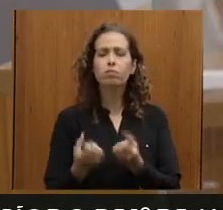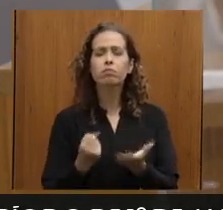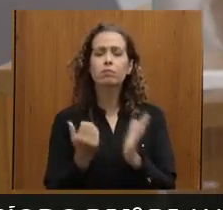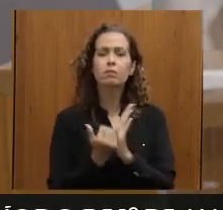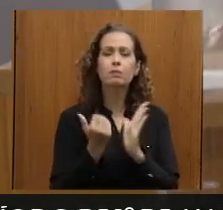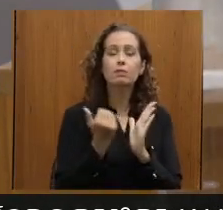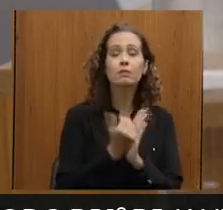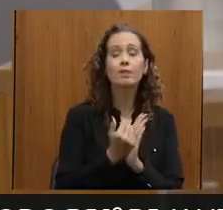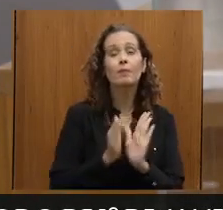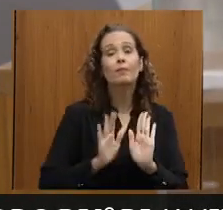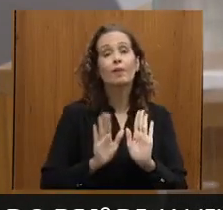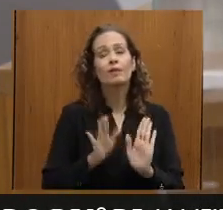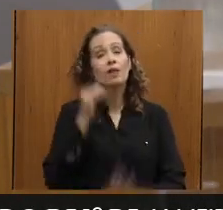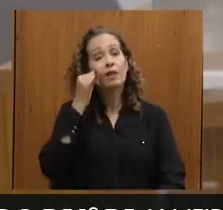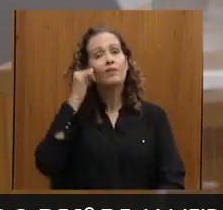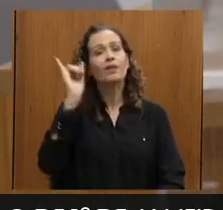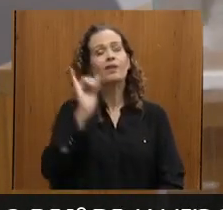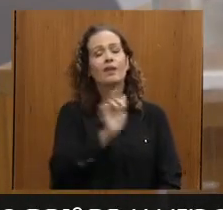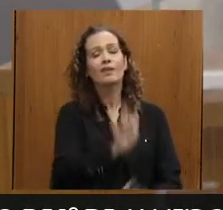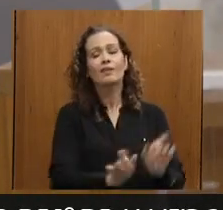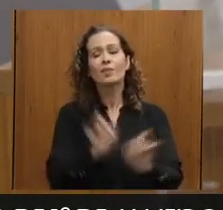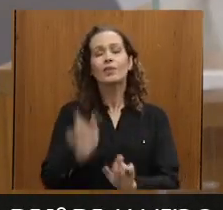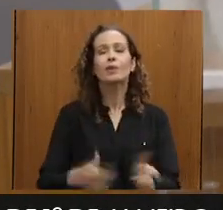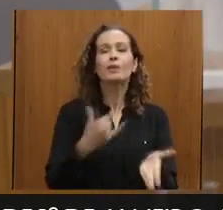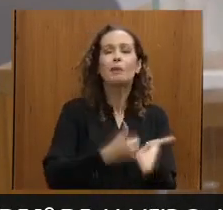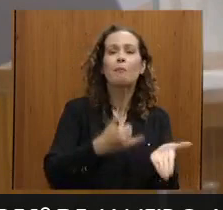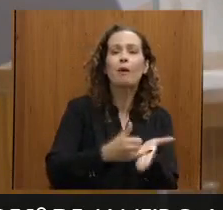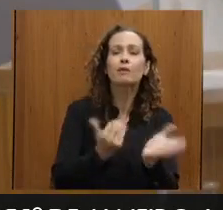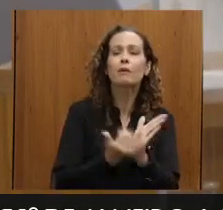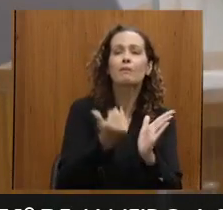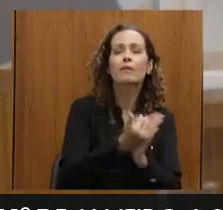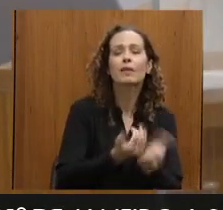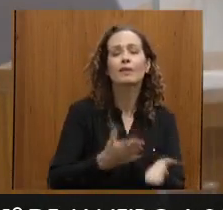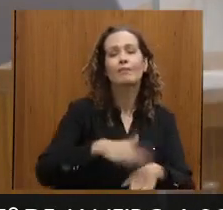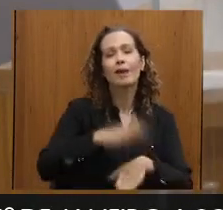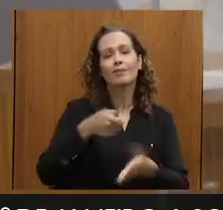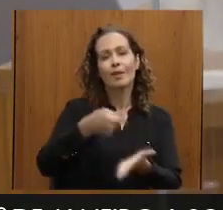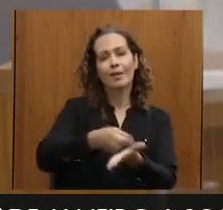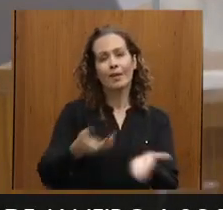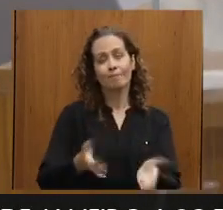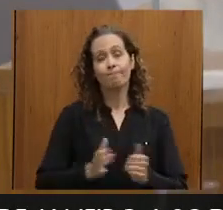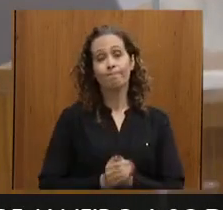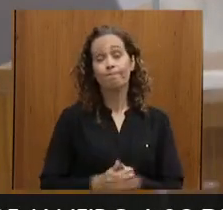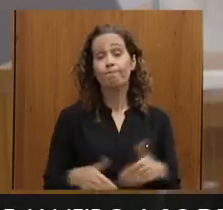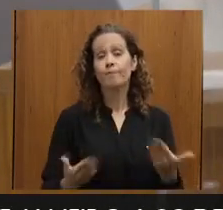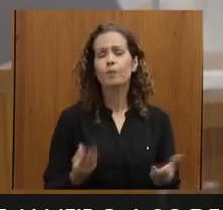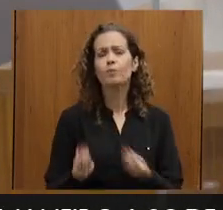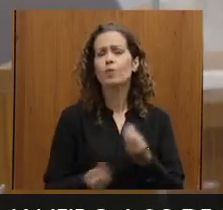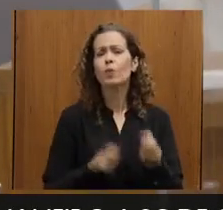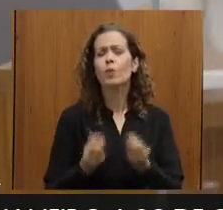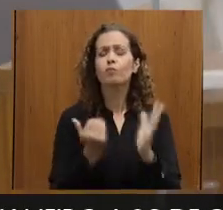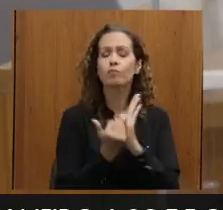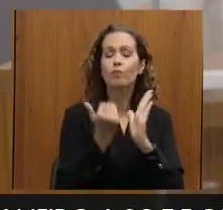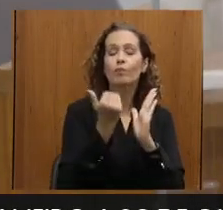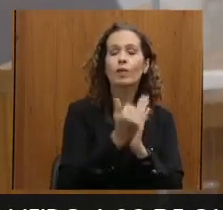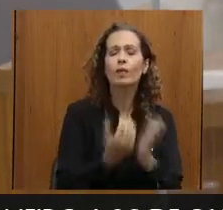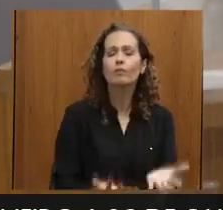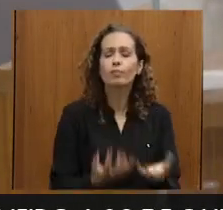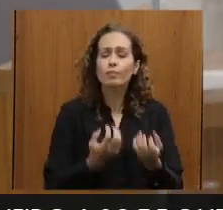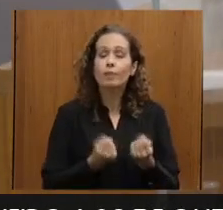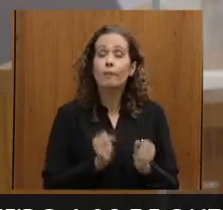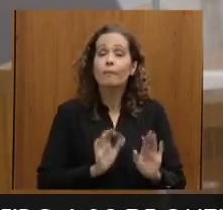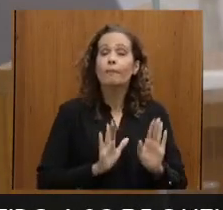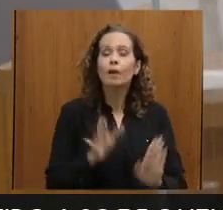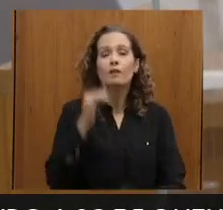a vida do cidadão com o aumento de impostos. Por isso, a forma que nós temos de aumentar a arrecadação do Estado sem aumentar